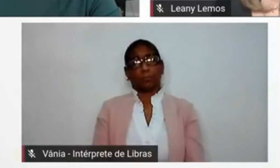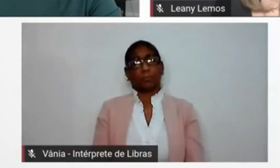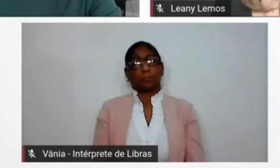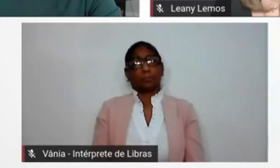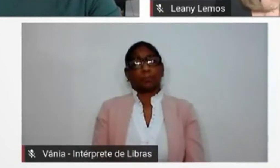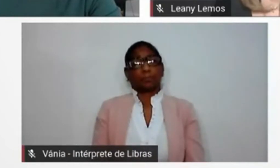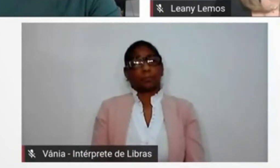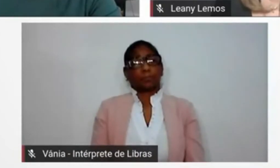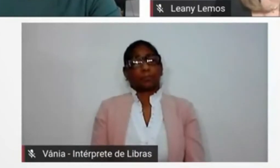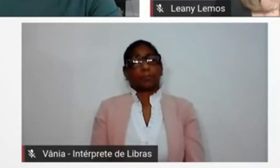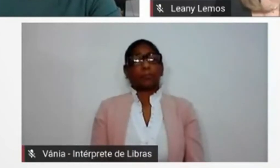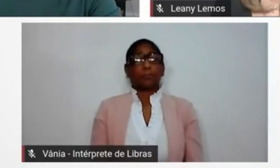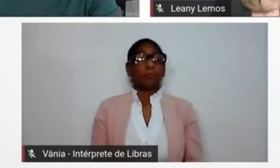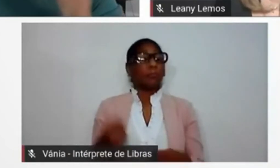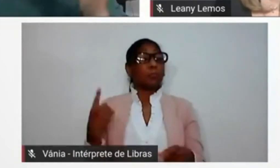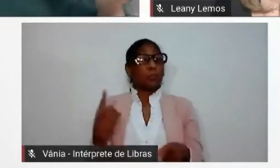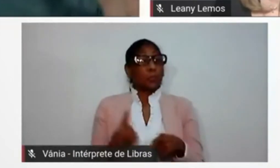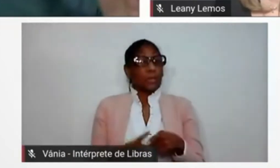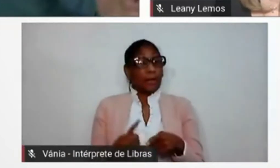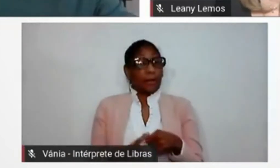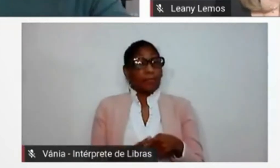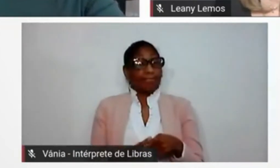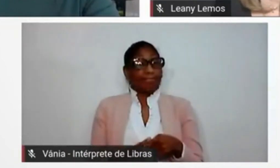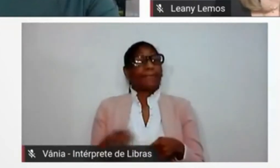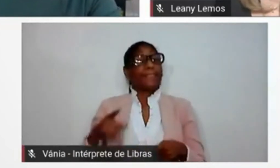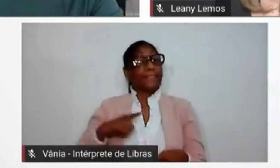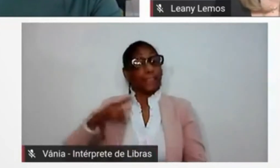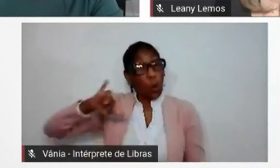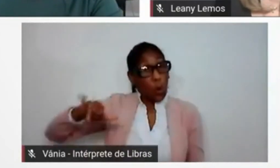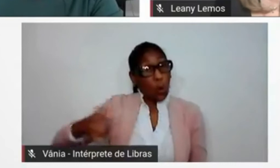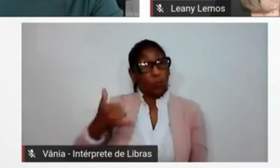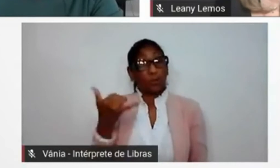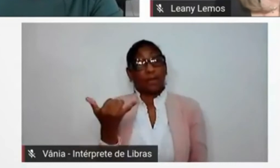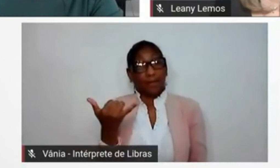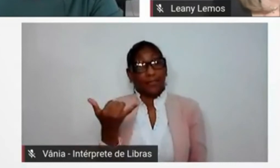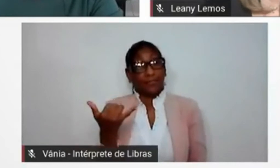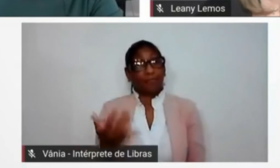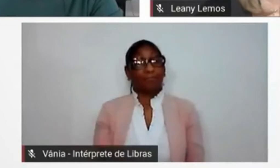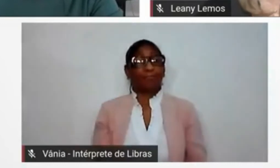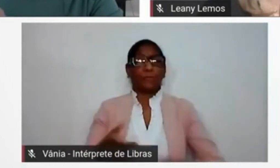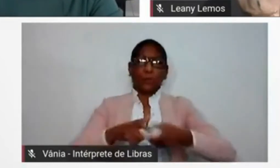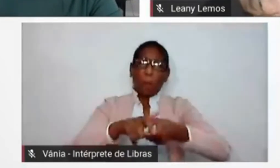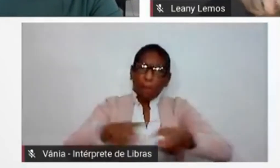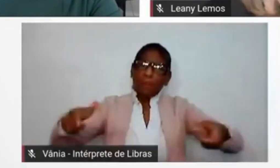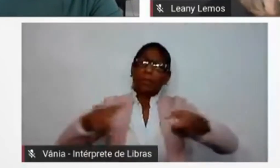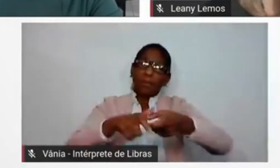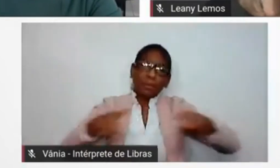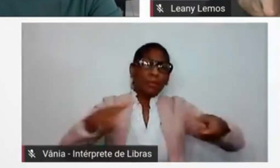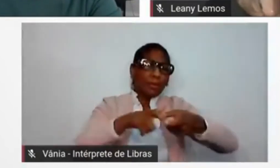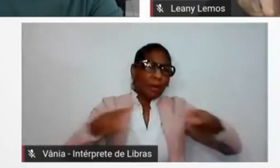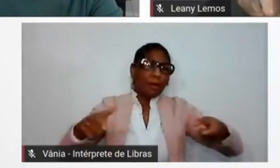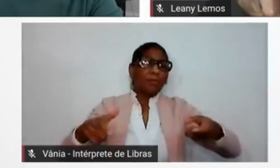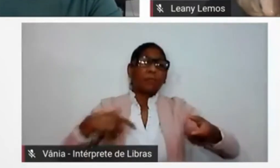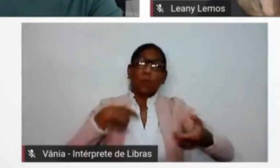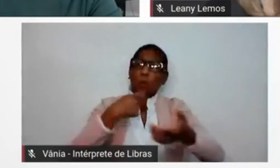observados. Também porque há uma janela de oportunidade de ampliação, de